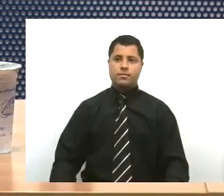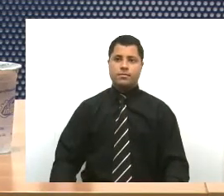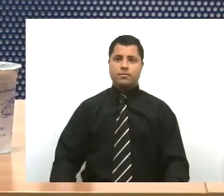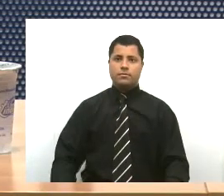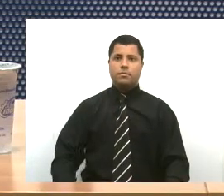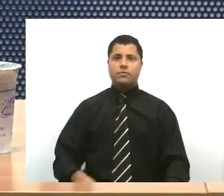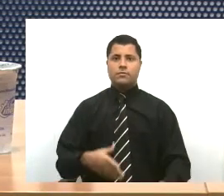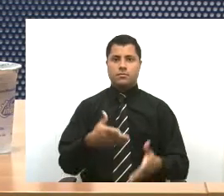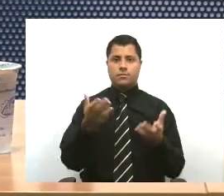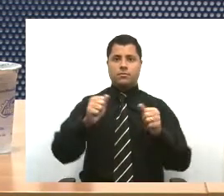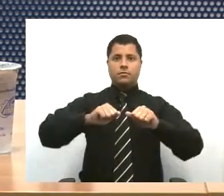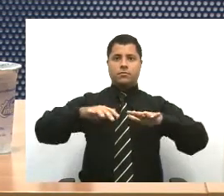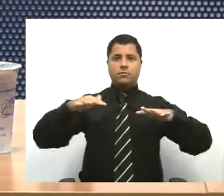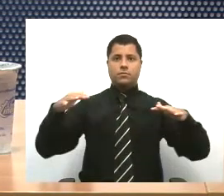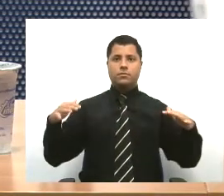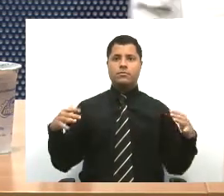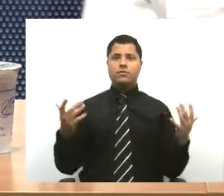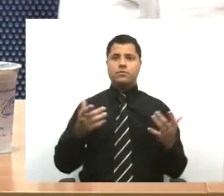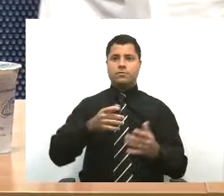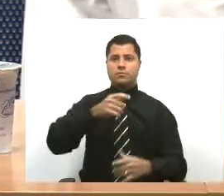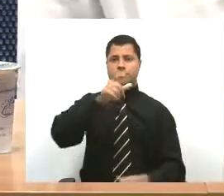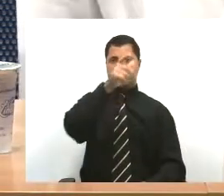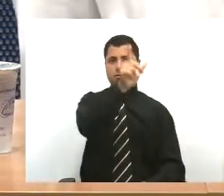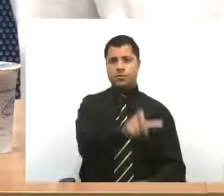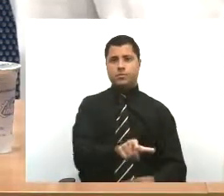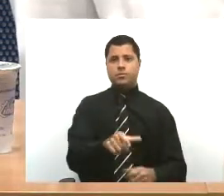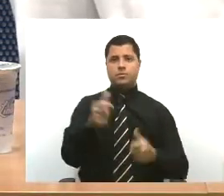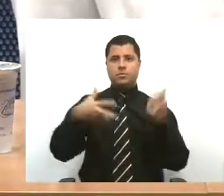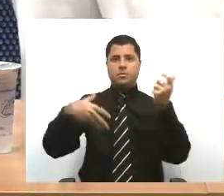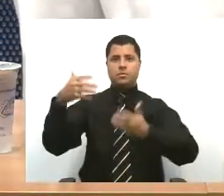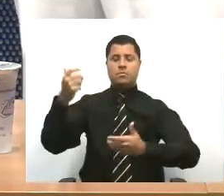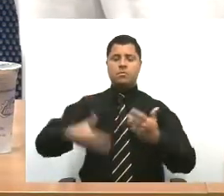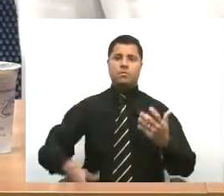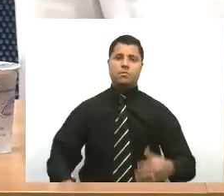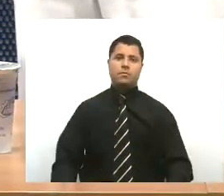Na audiência, o secretário efetuar os devidos esclarecimentos.